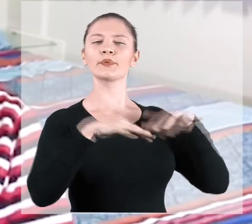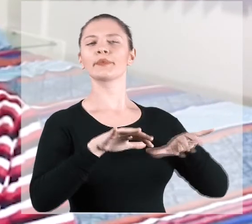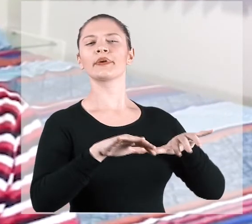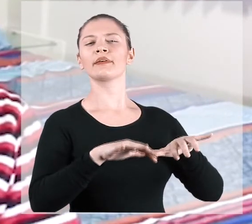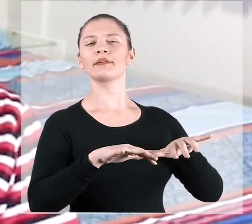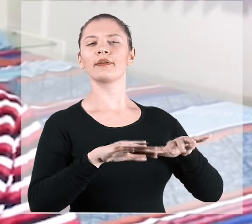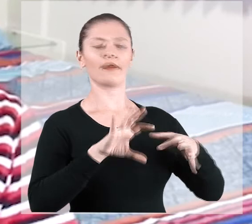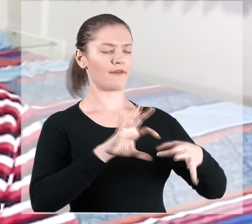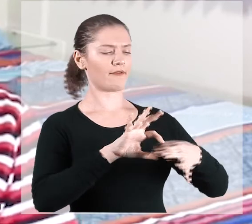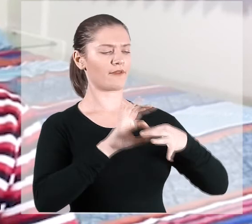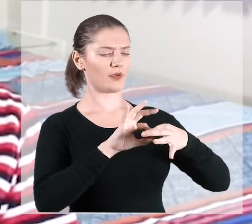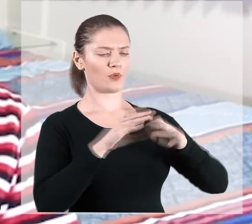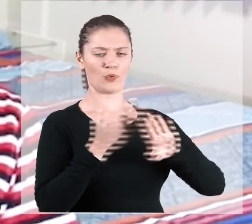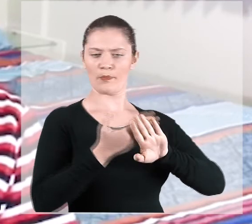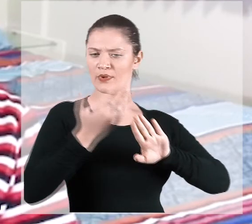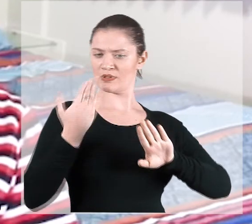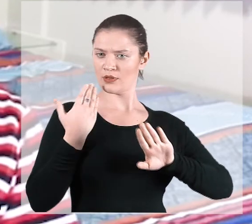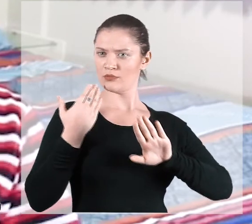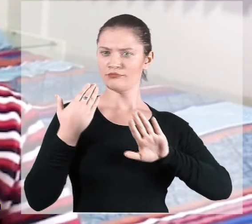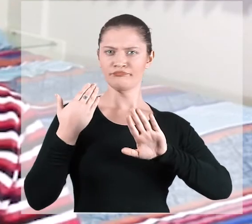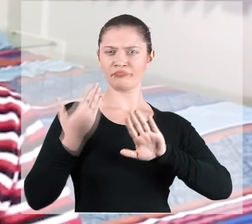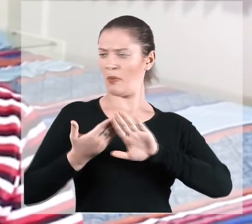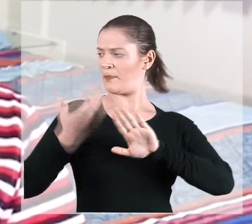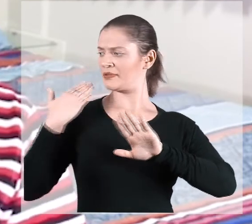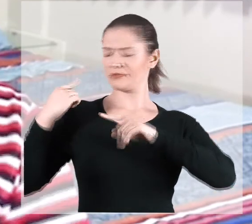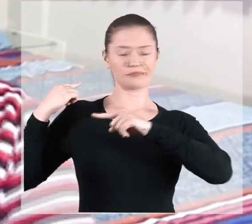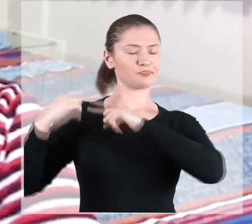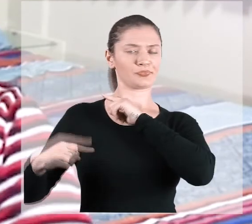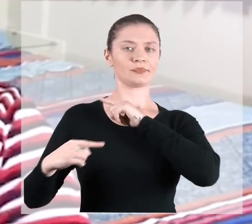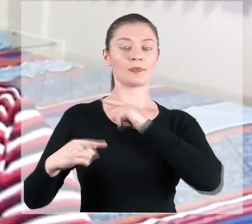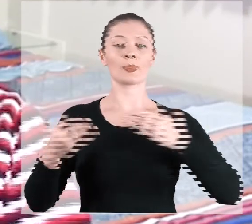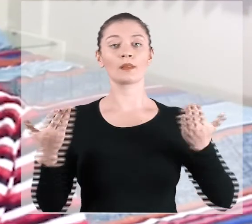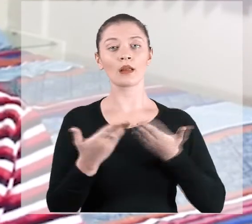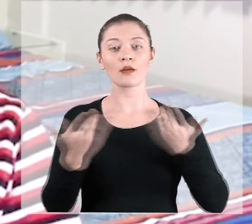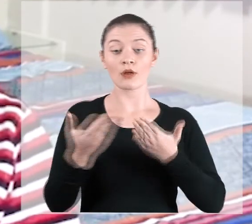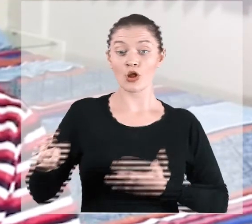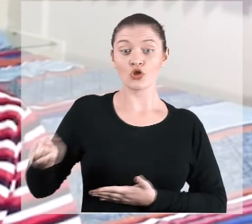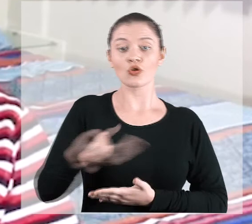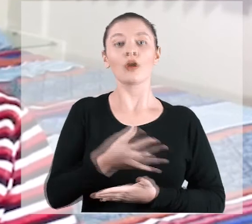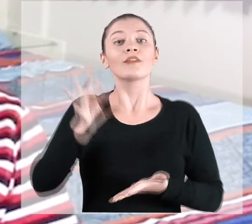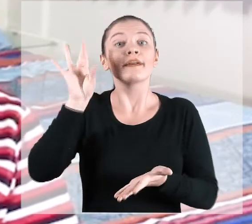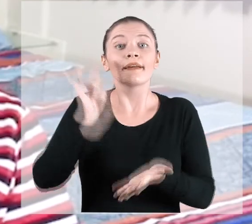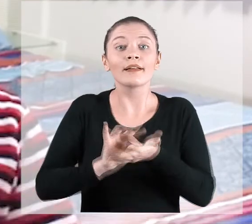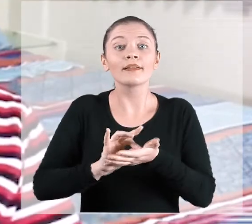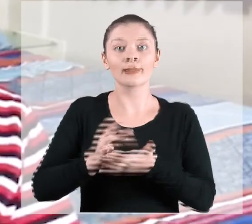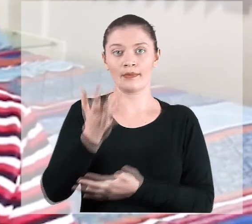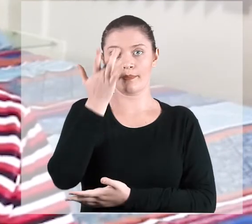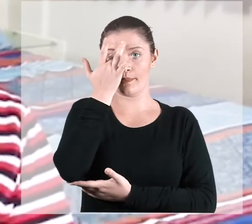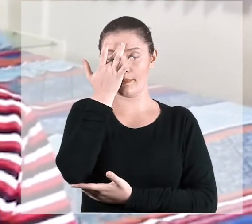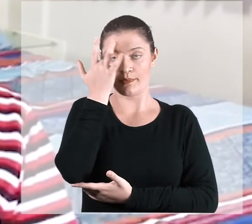nenhum vínculo com o meu passado, me desliguei do meu passado, e agora eu parto para uma nova realidade onde as pessoas,